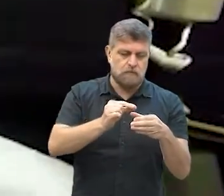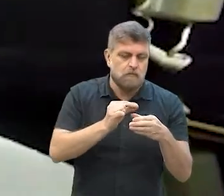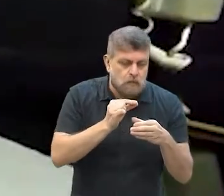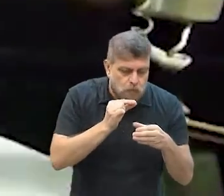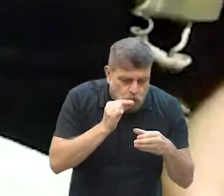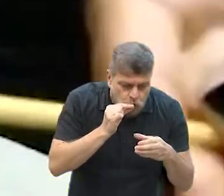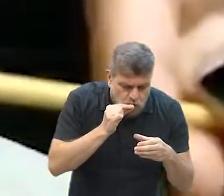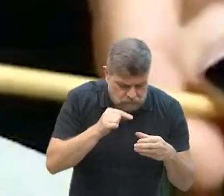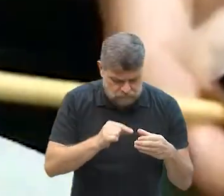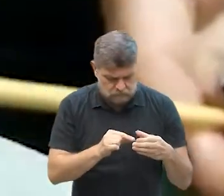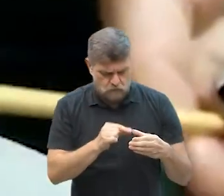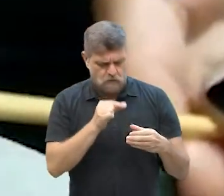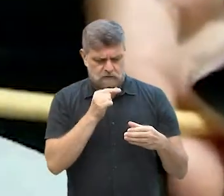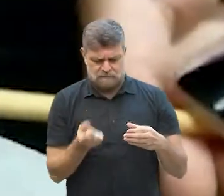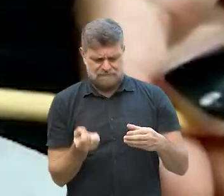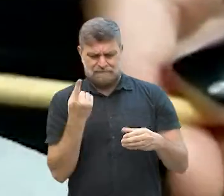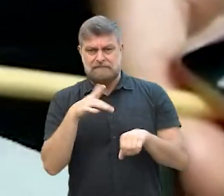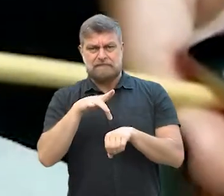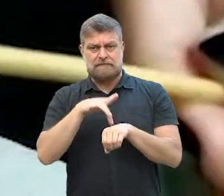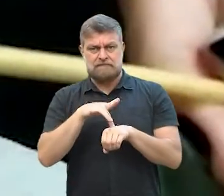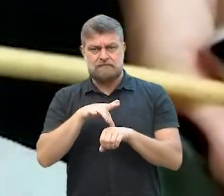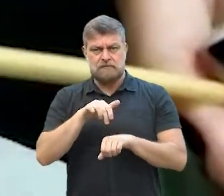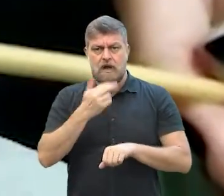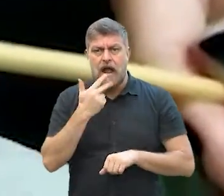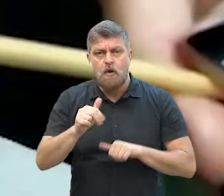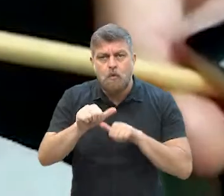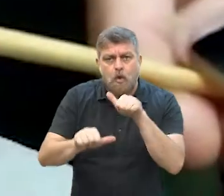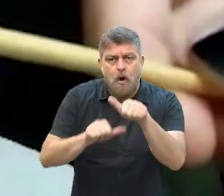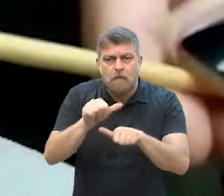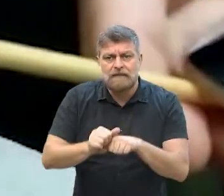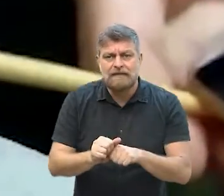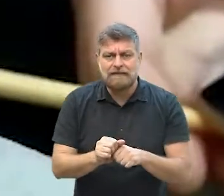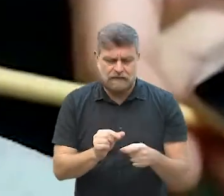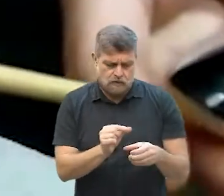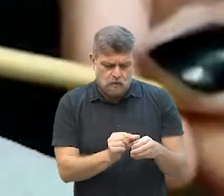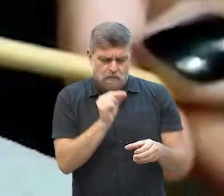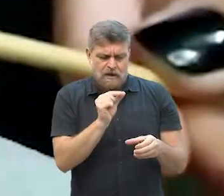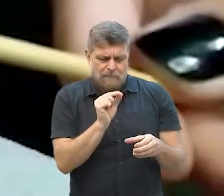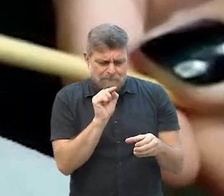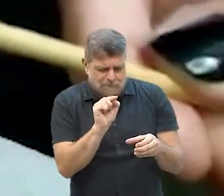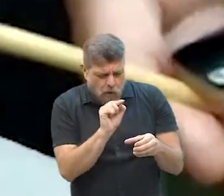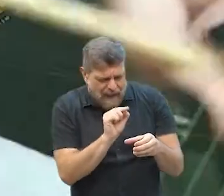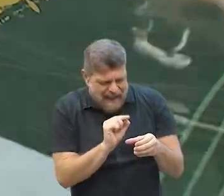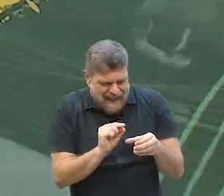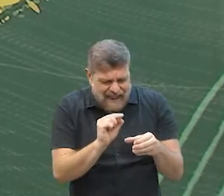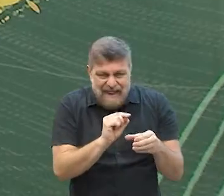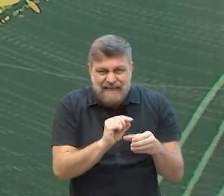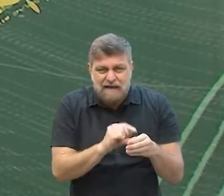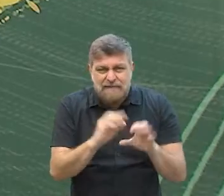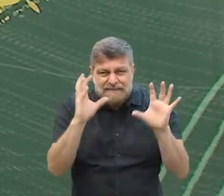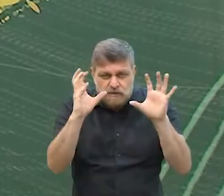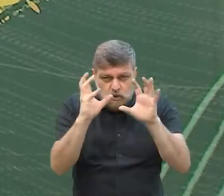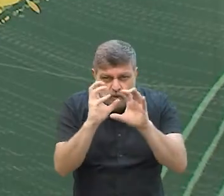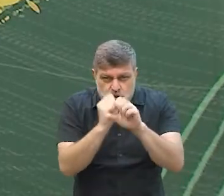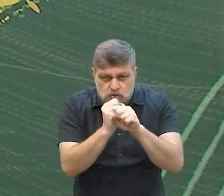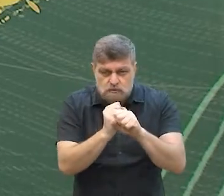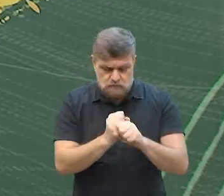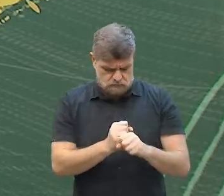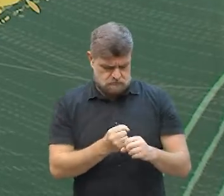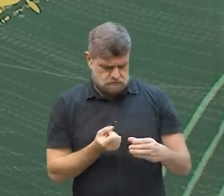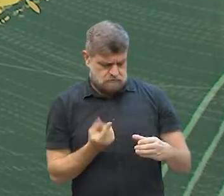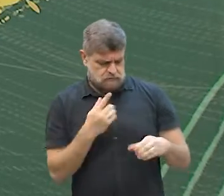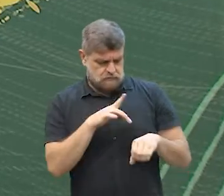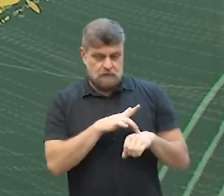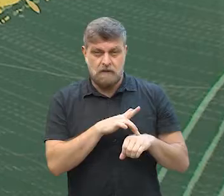tecido vai mudar de cor, vai aparentar umas bolinhas mais escuras. Entendi. Vocês fizeram esse TCC